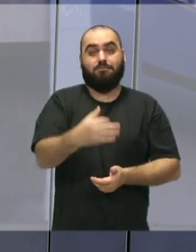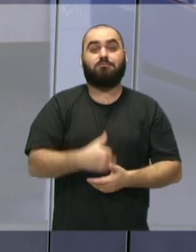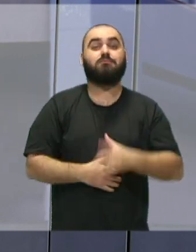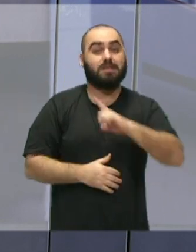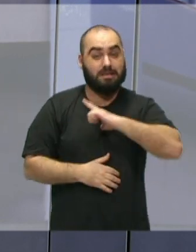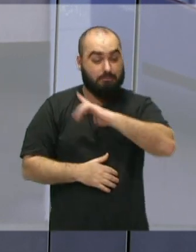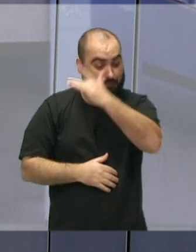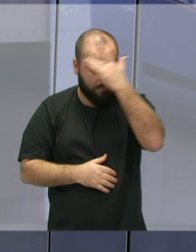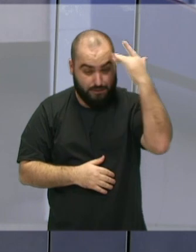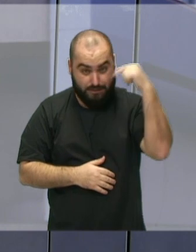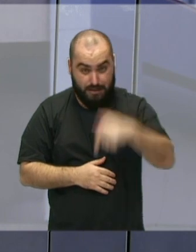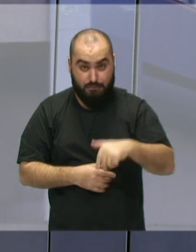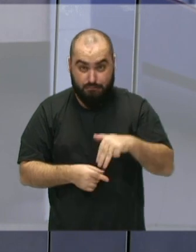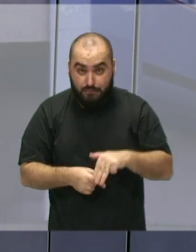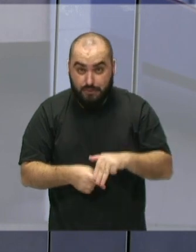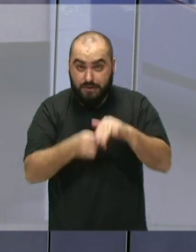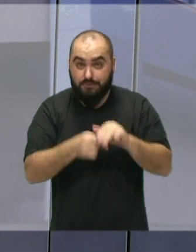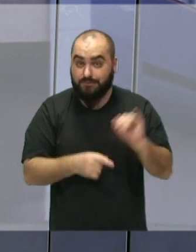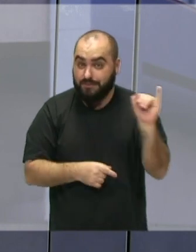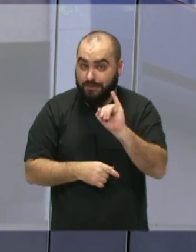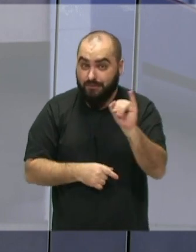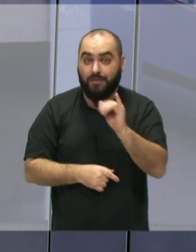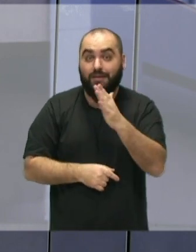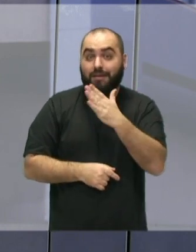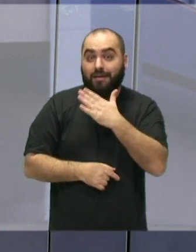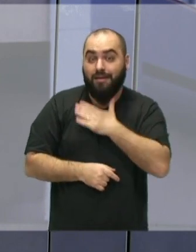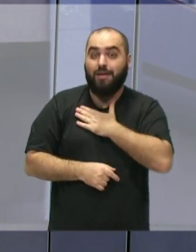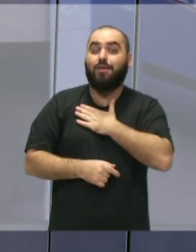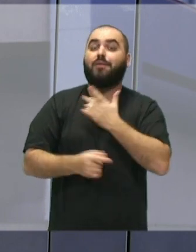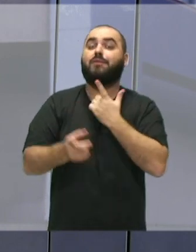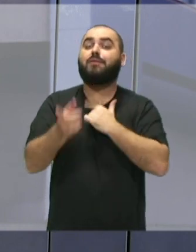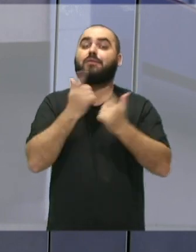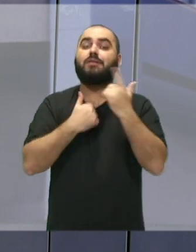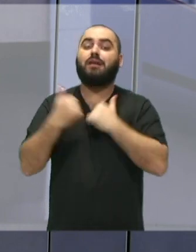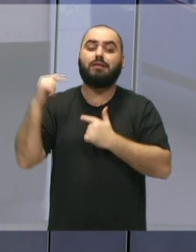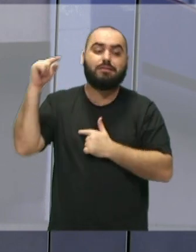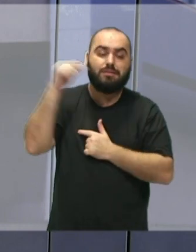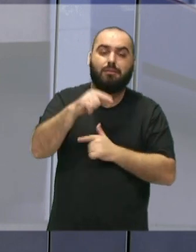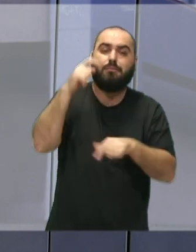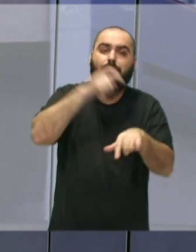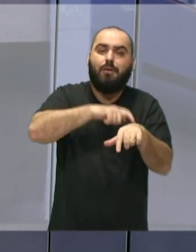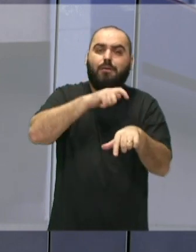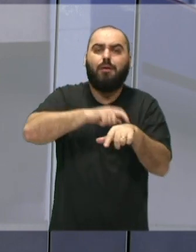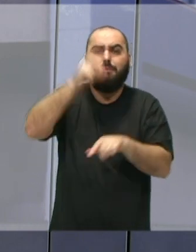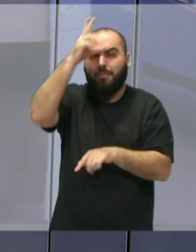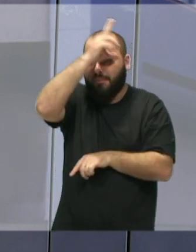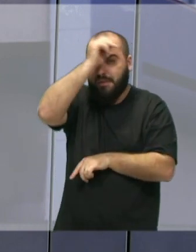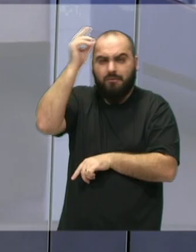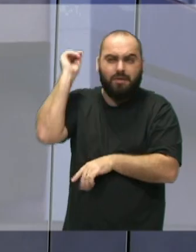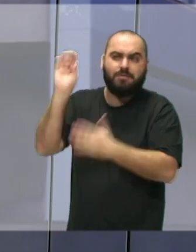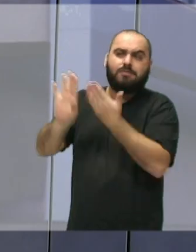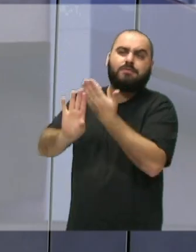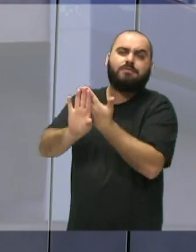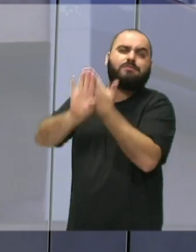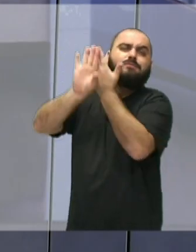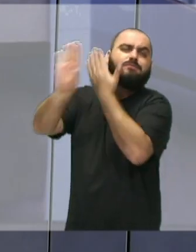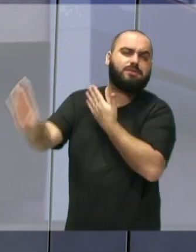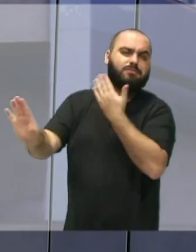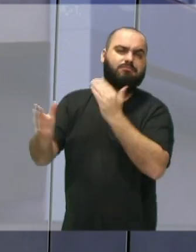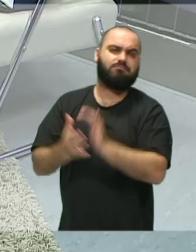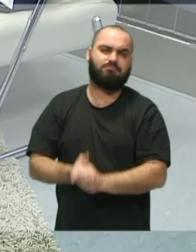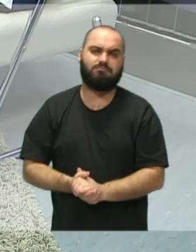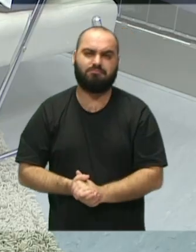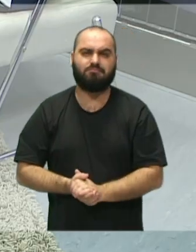nosso município que eu gostaria que, naquela oportunidade, o senhor prefeito tivesse afastado para que não continuasse